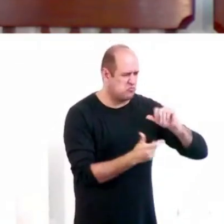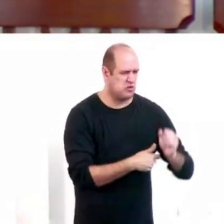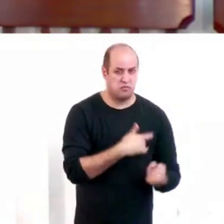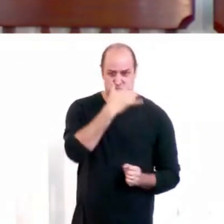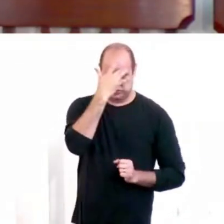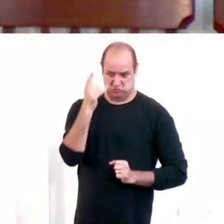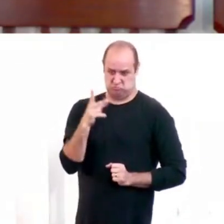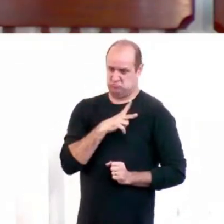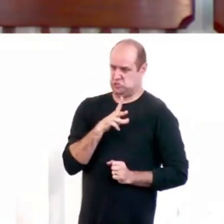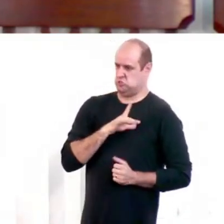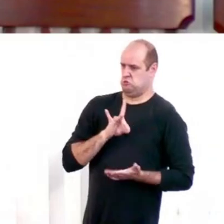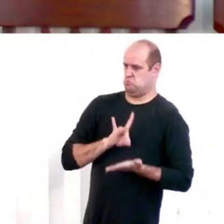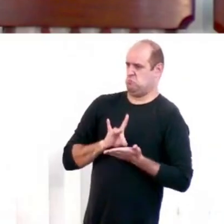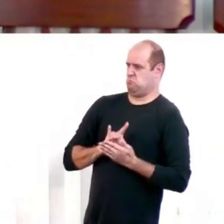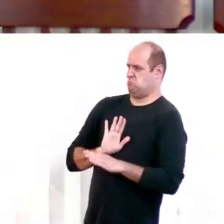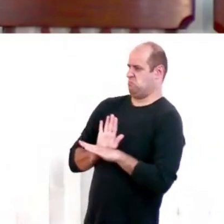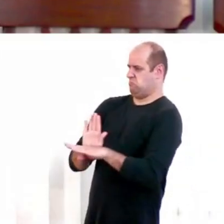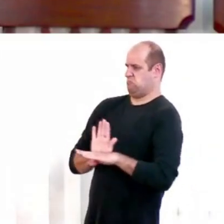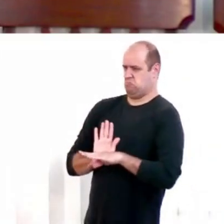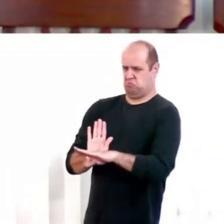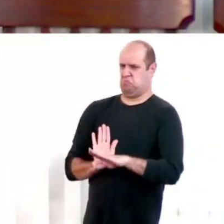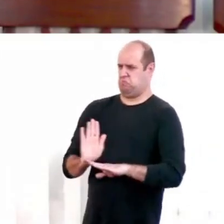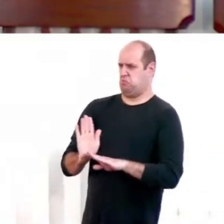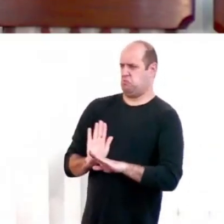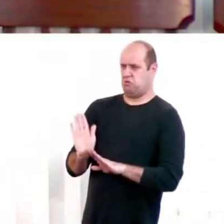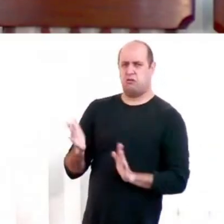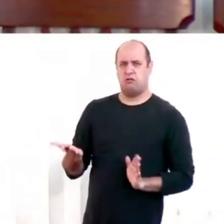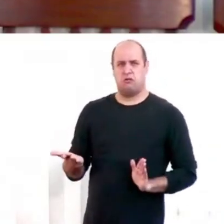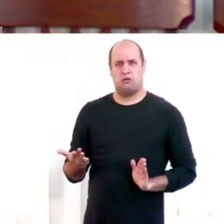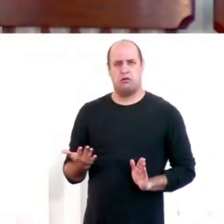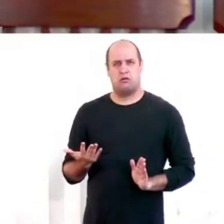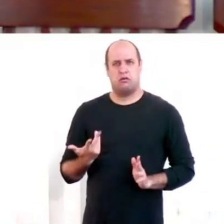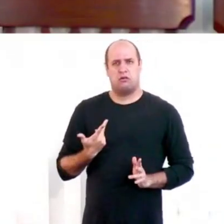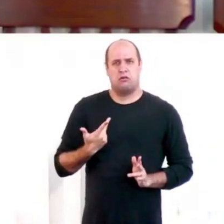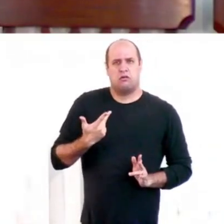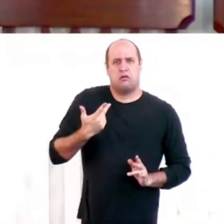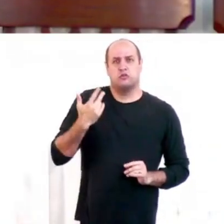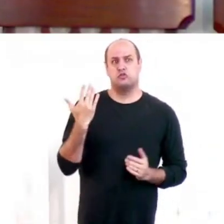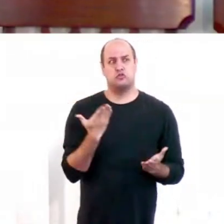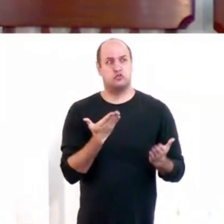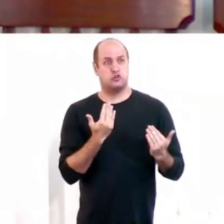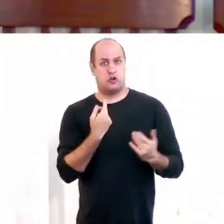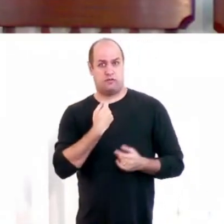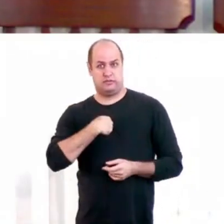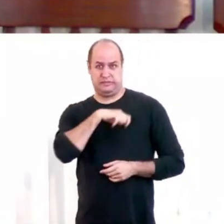sua própria verdade, humanismo. Jovens na Espanha,